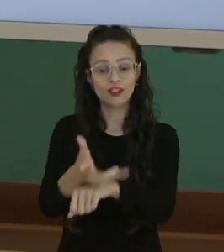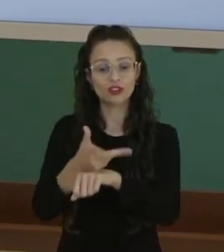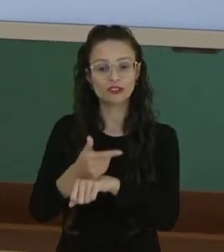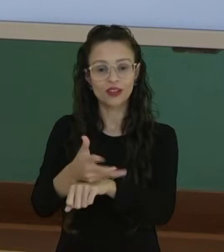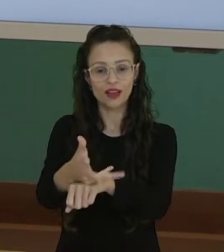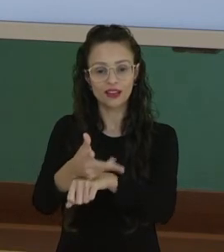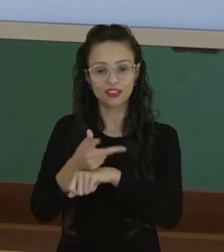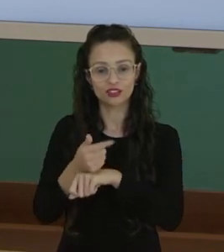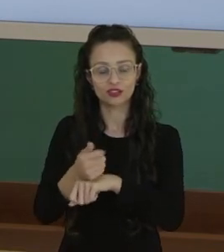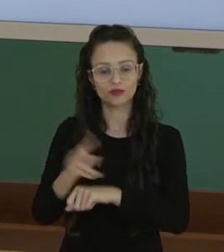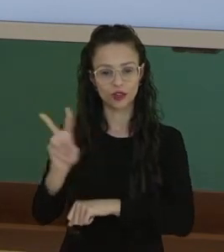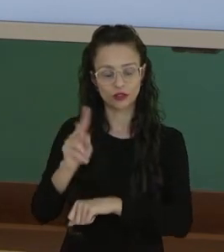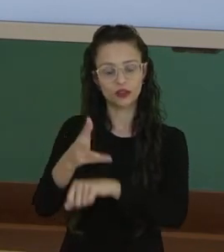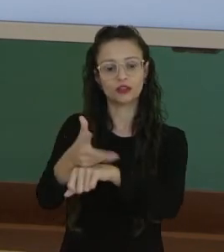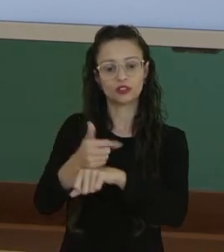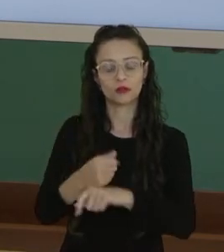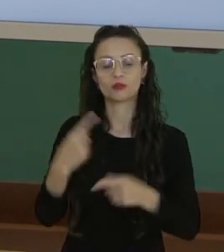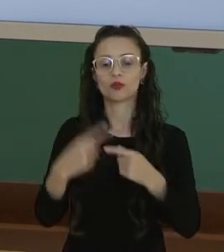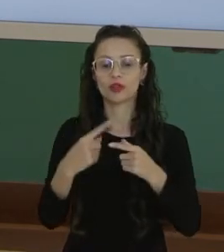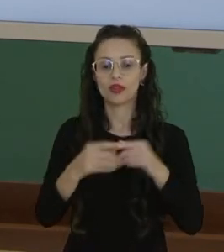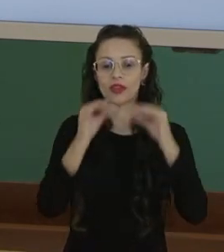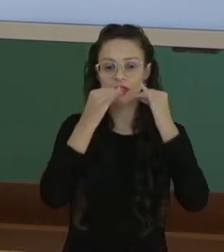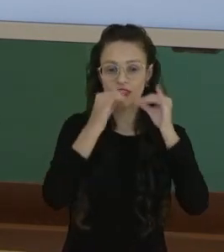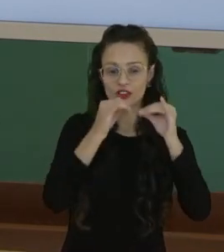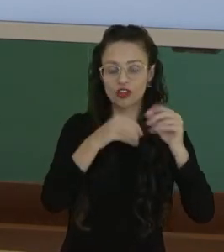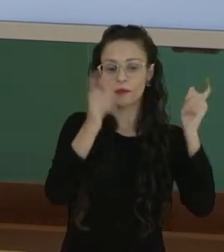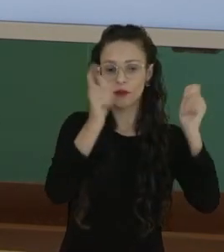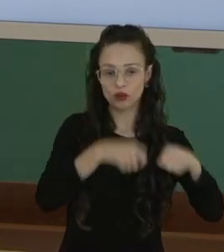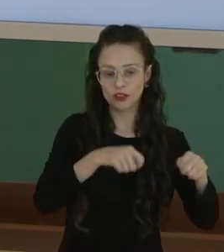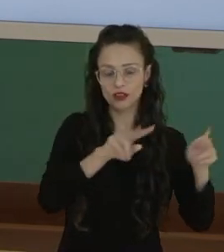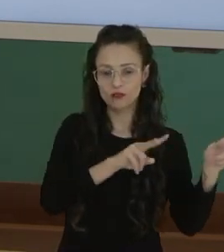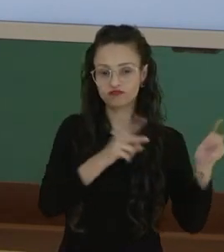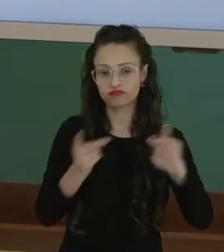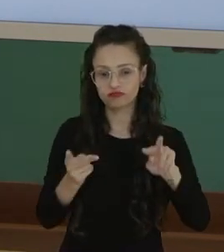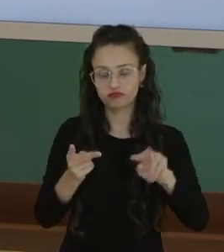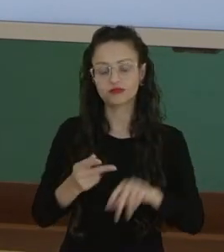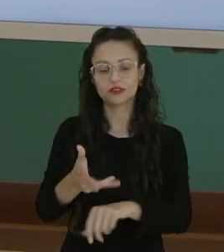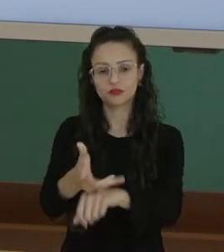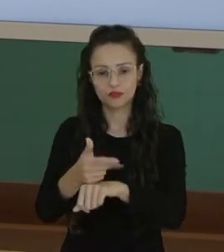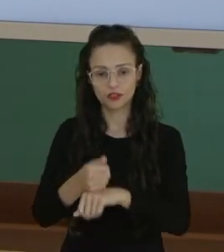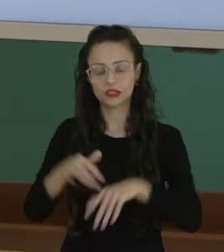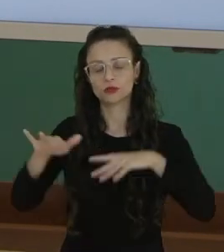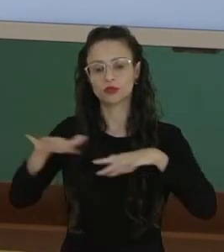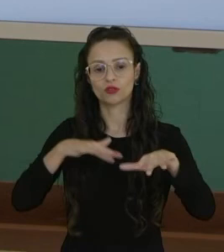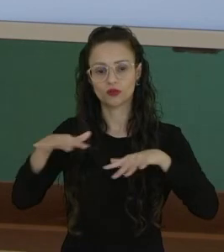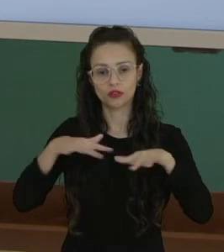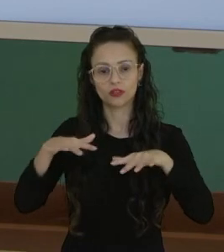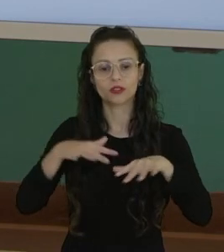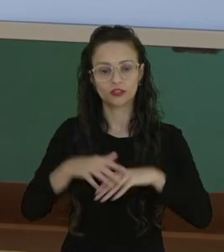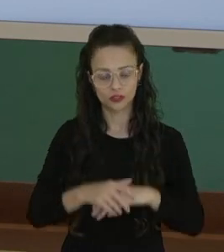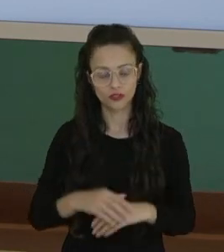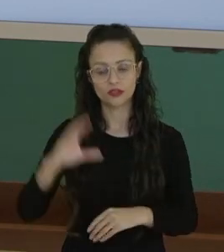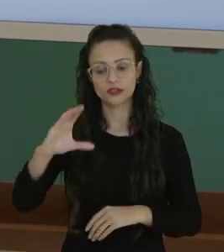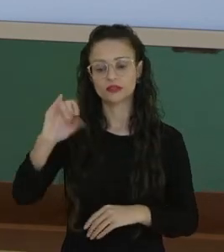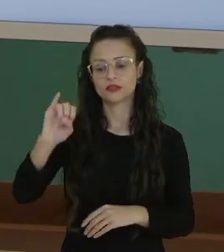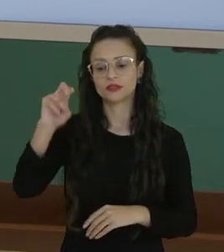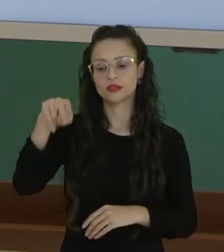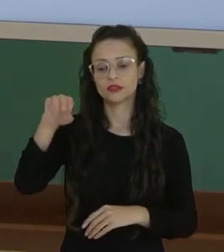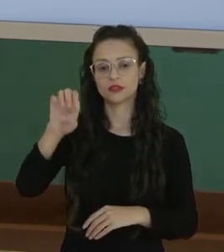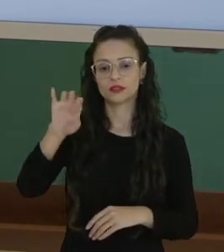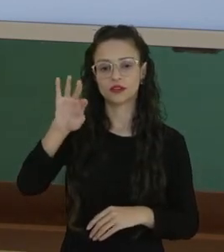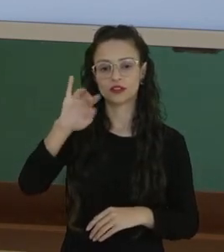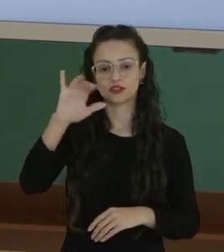Por quê? Porque essa energia potencial está sendo transformada em energia cinética,